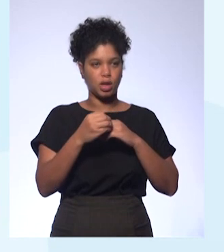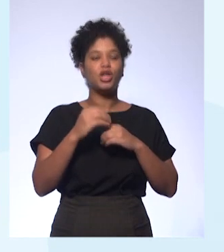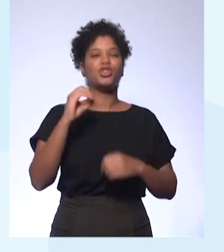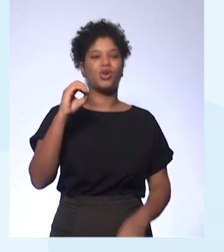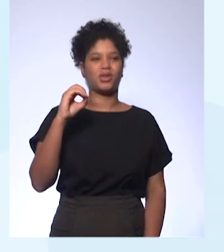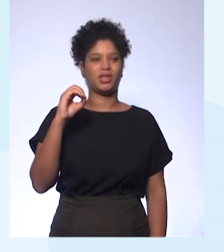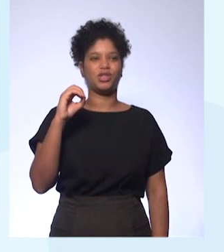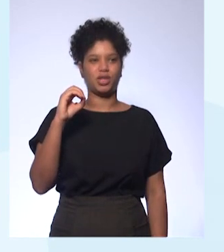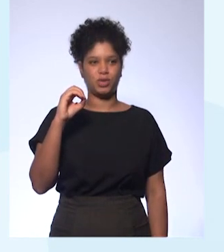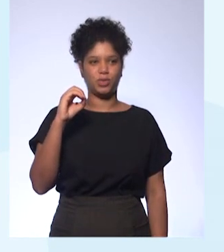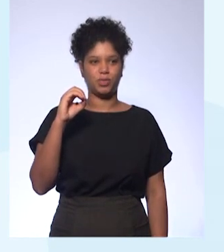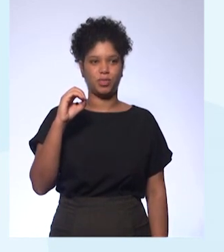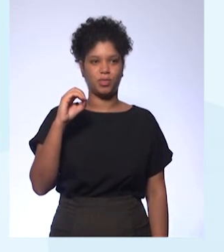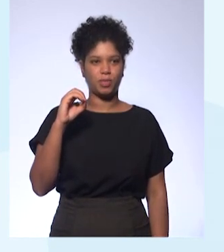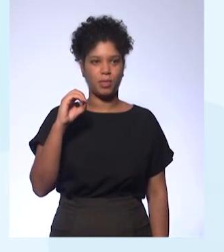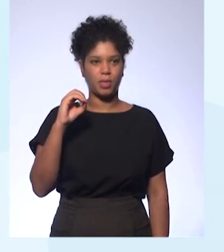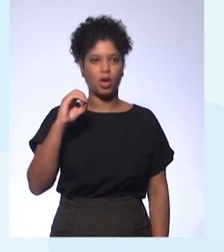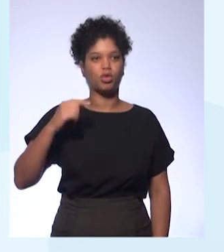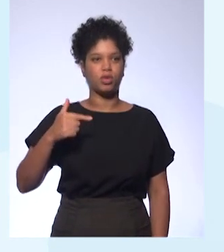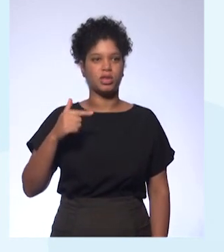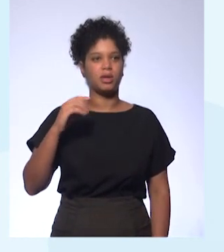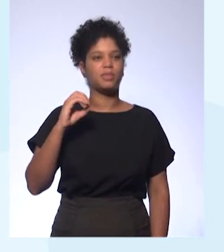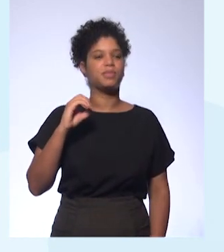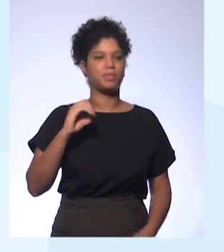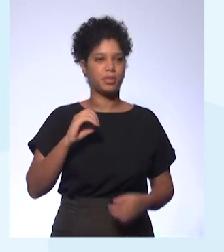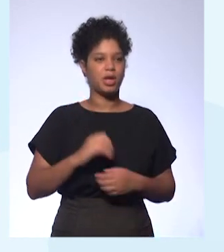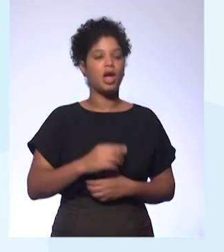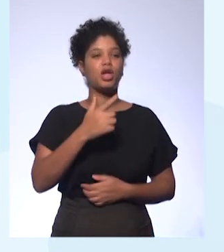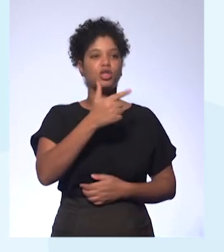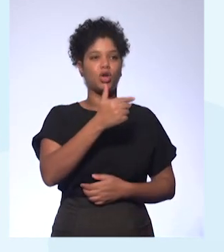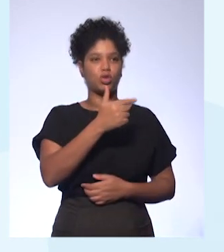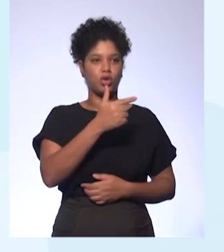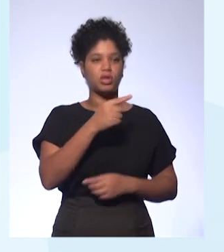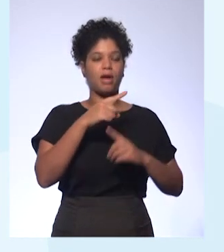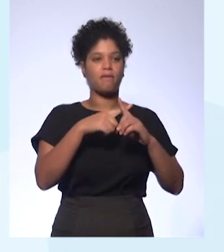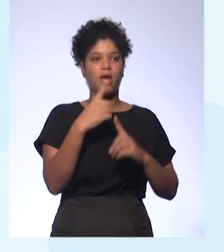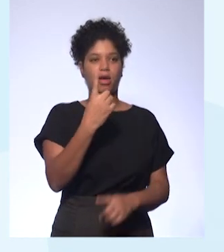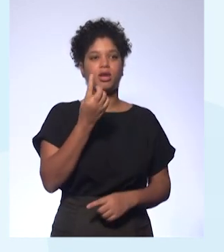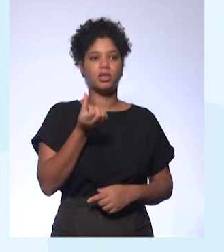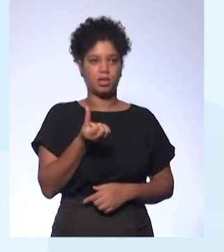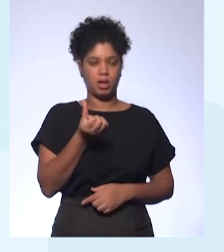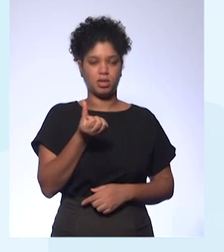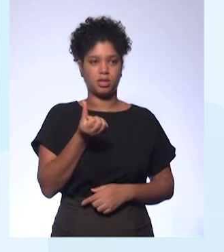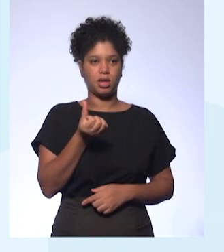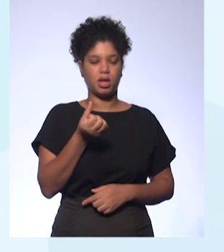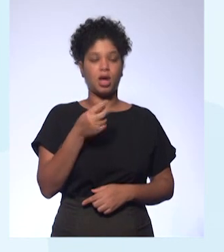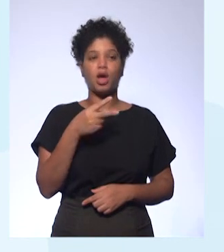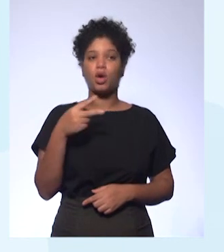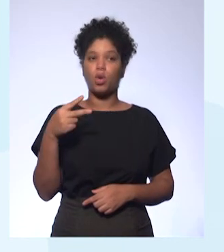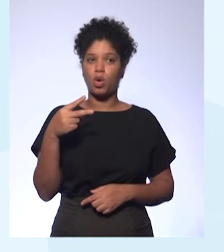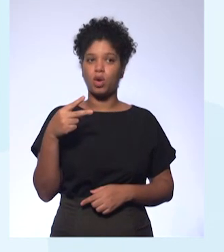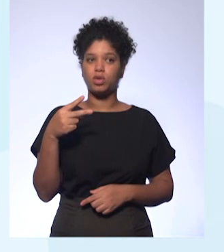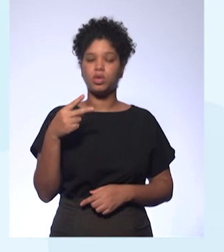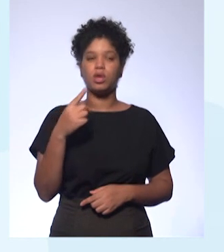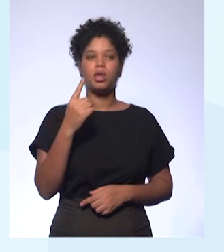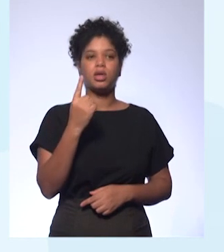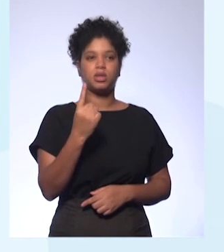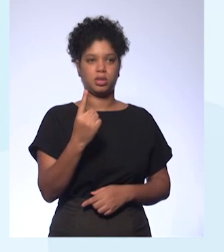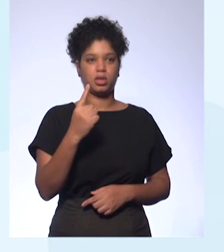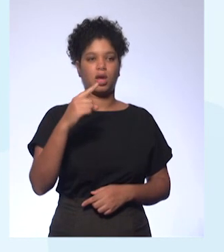oxigênio, portanto, ou 12 átomos de oxigênio. 12 vezes 16, que é igual a